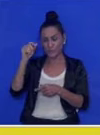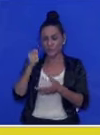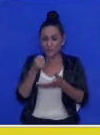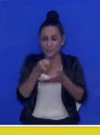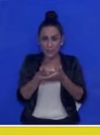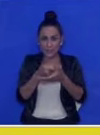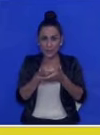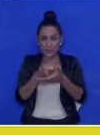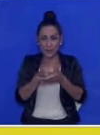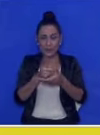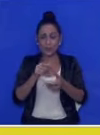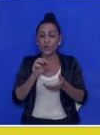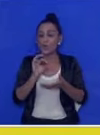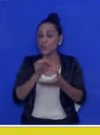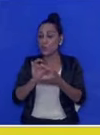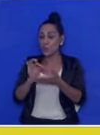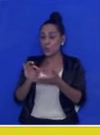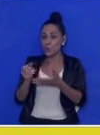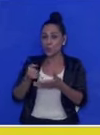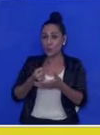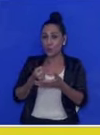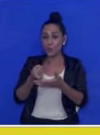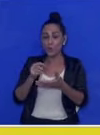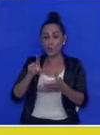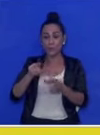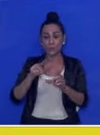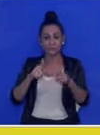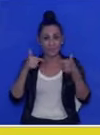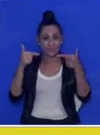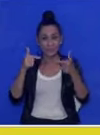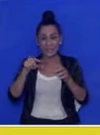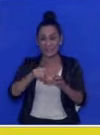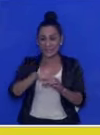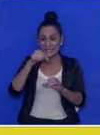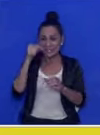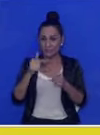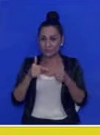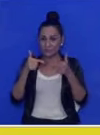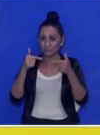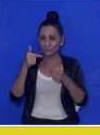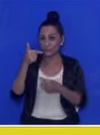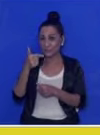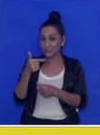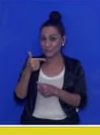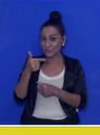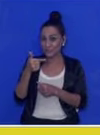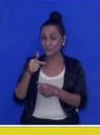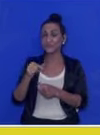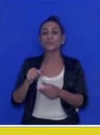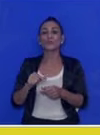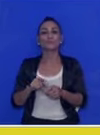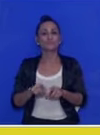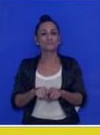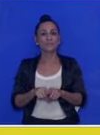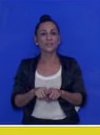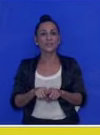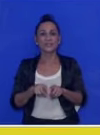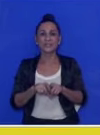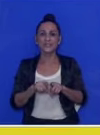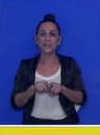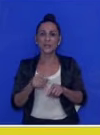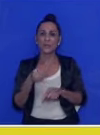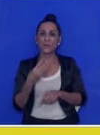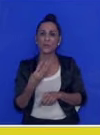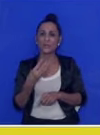aposta os seus números da sorte. Todo mundo tem os seus, não é verdade? São sorteados 7 números e um mês da sorte para o concurso. Esse é o concurso de